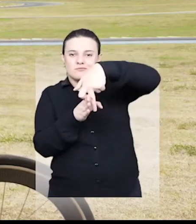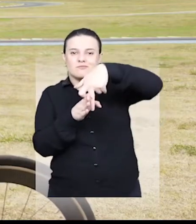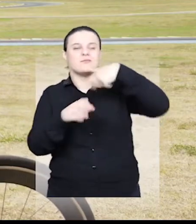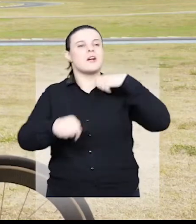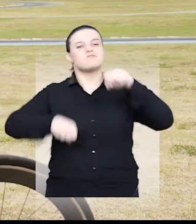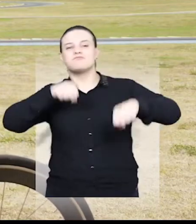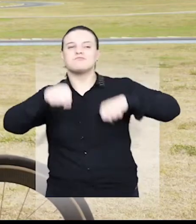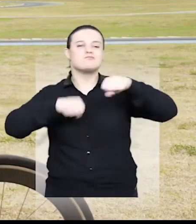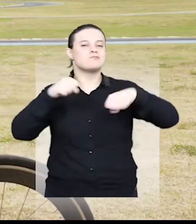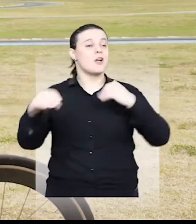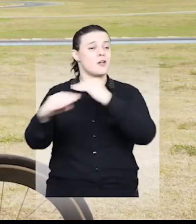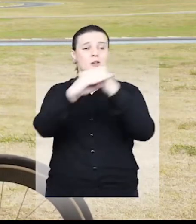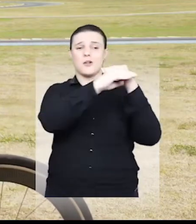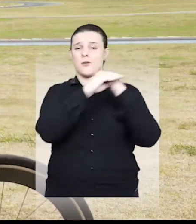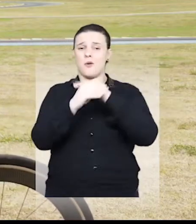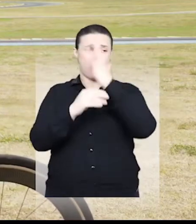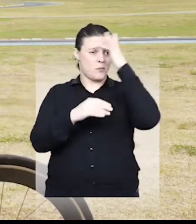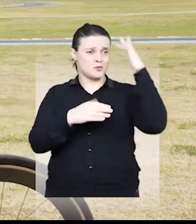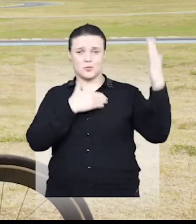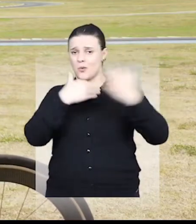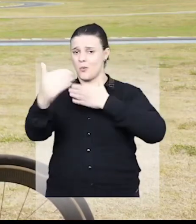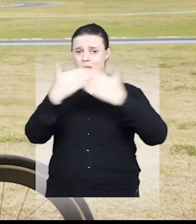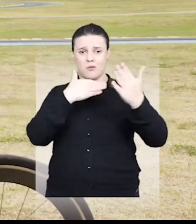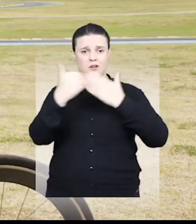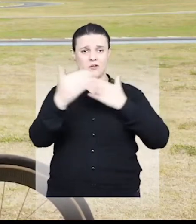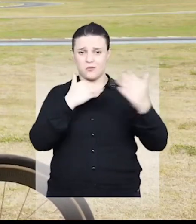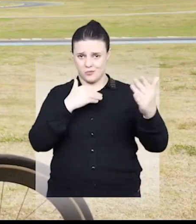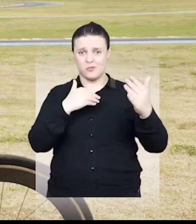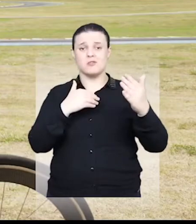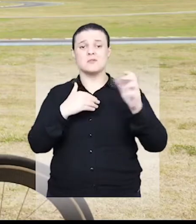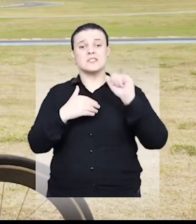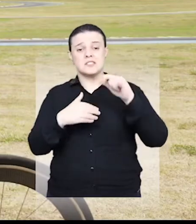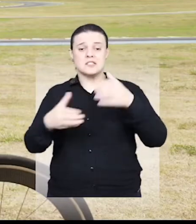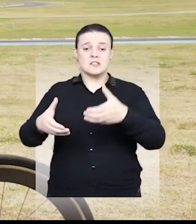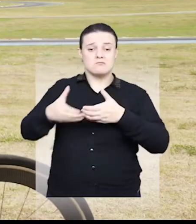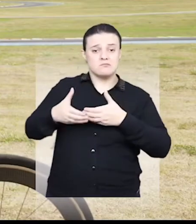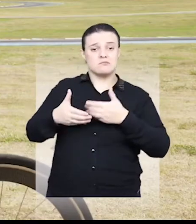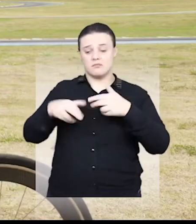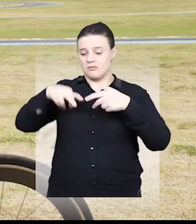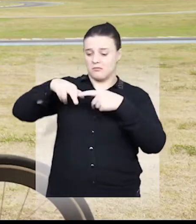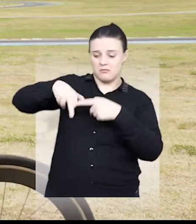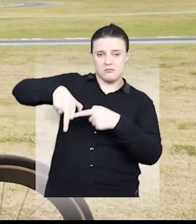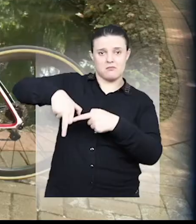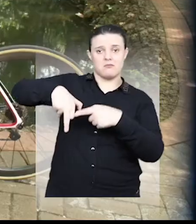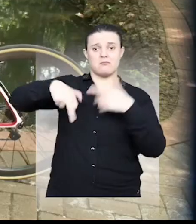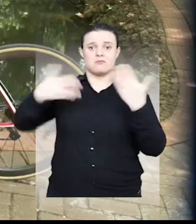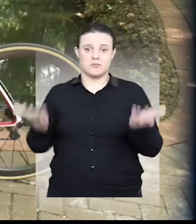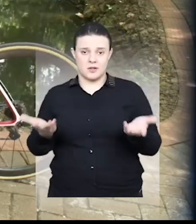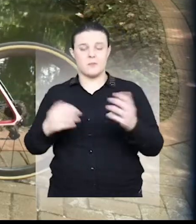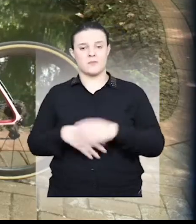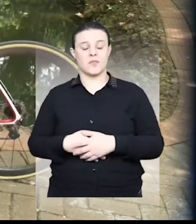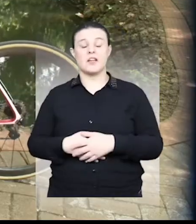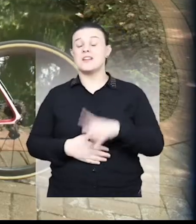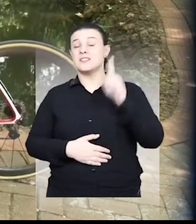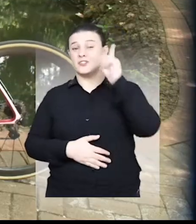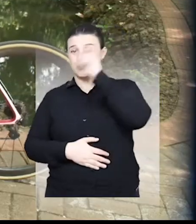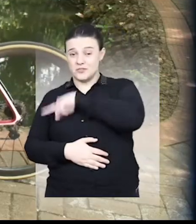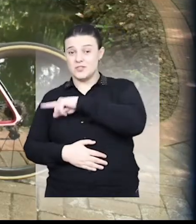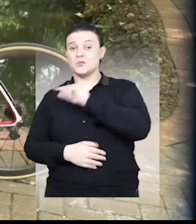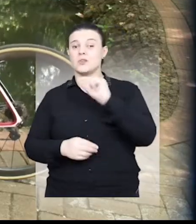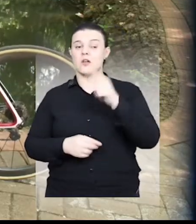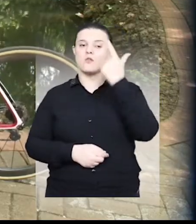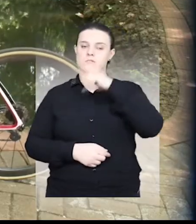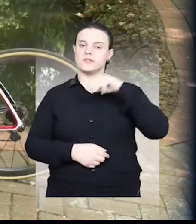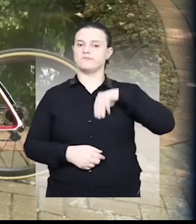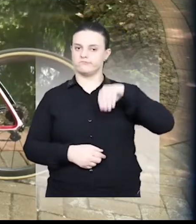e de igual para igual com qualquer pessoa, independentemente de estar com uma perna a menos. As minhas maiores dificuldades no esporte foi